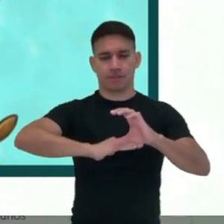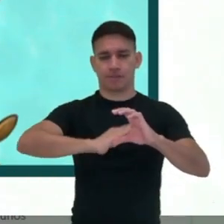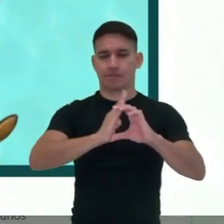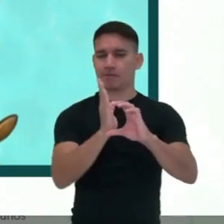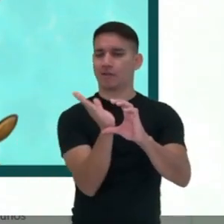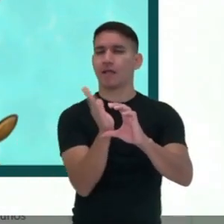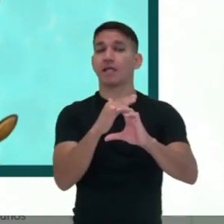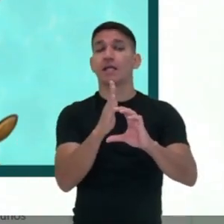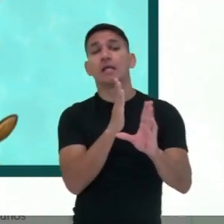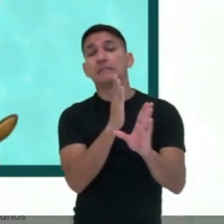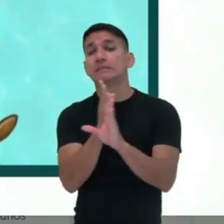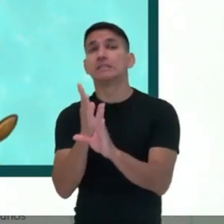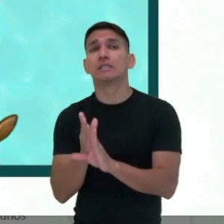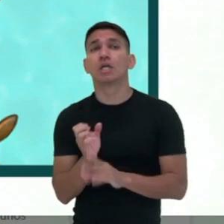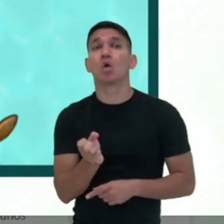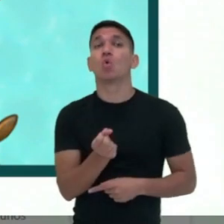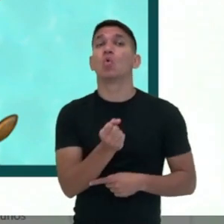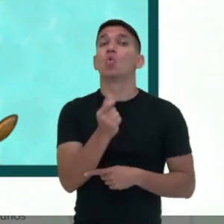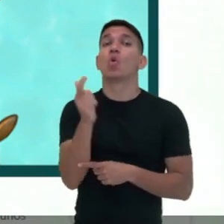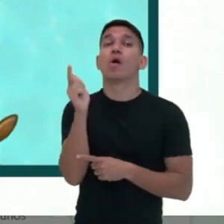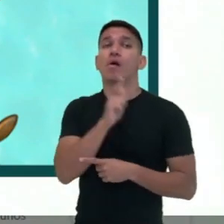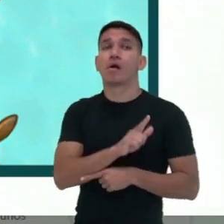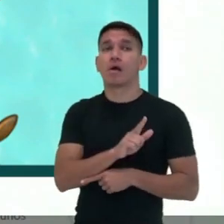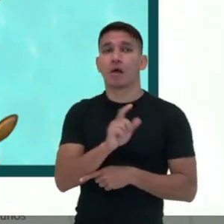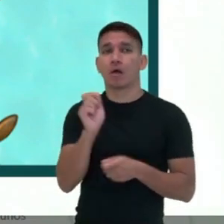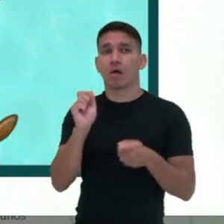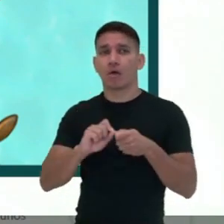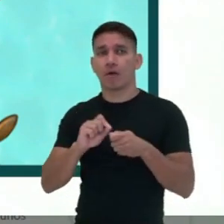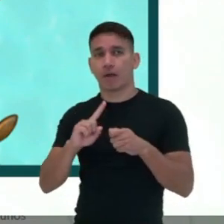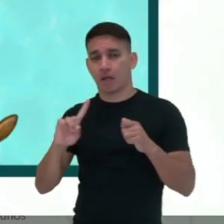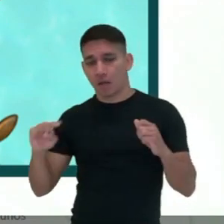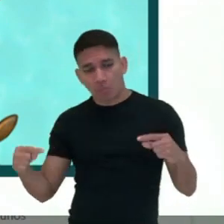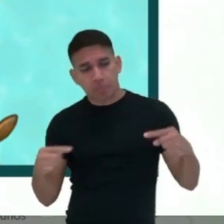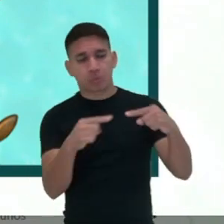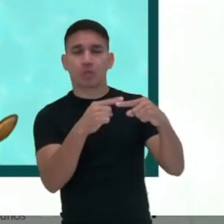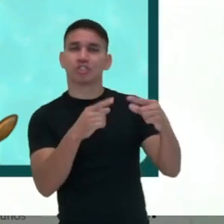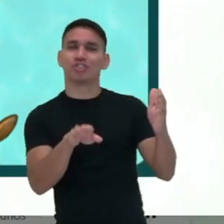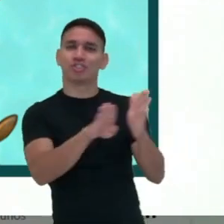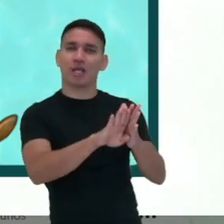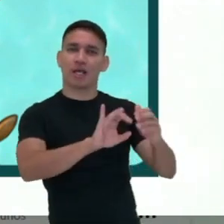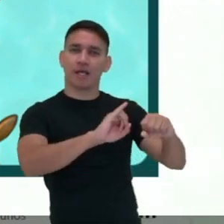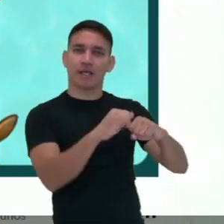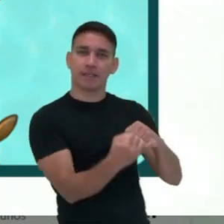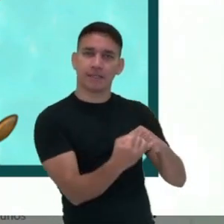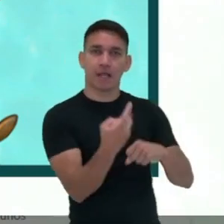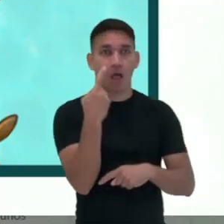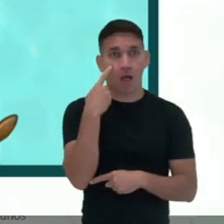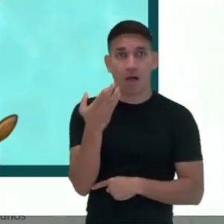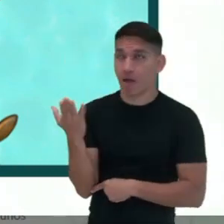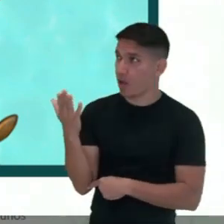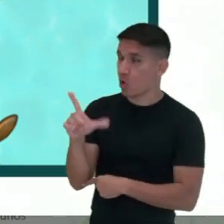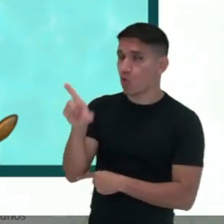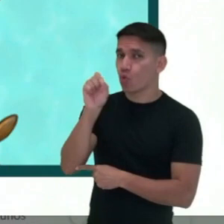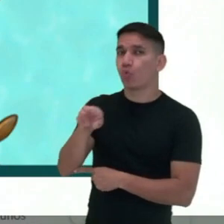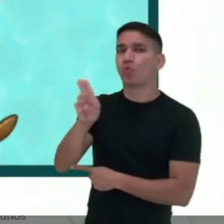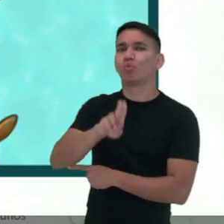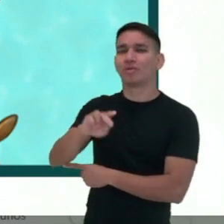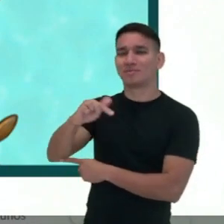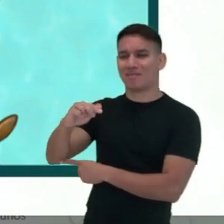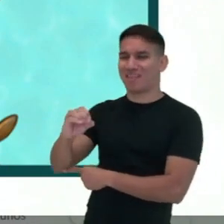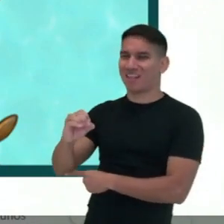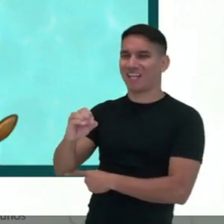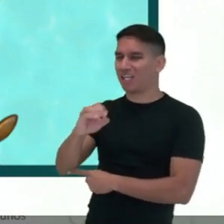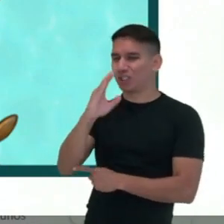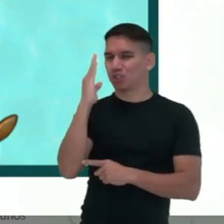para identificar como que você consegue chegar ali mais ou menos na ilha, né? Então, ó, a gente pegou o 70 passou um pouco